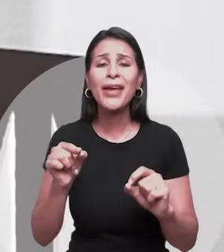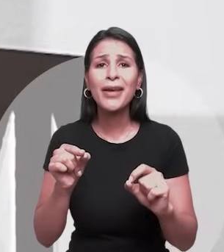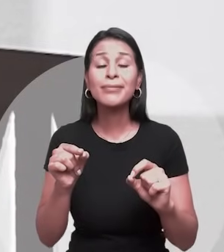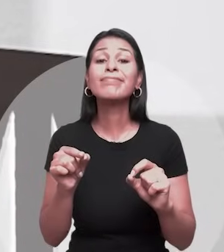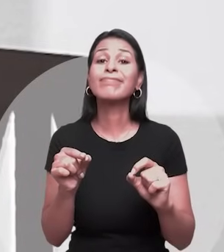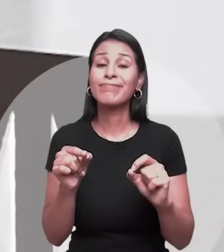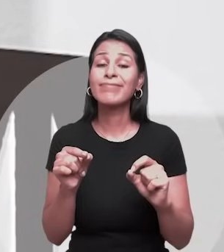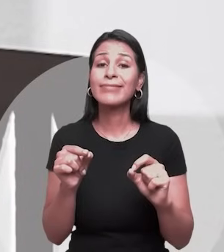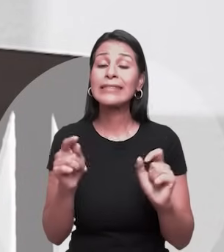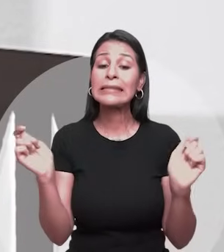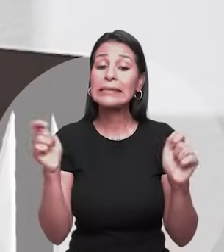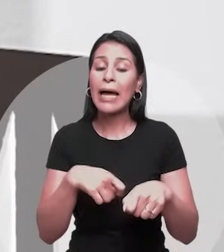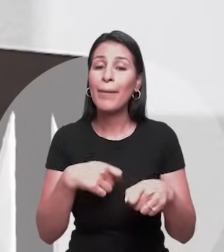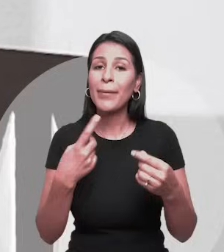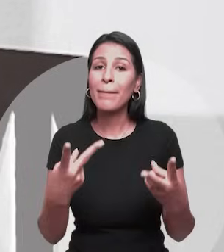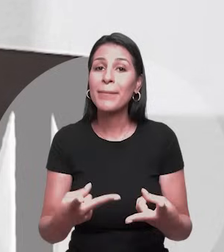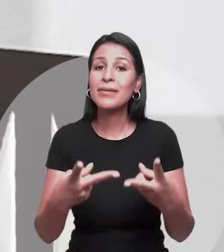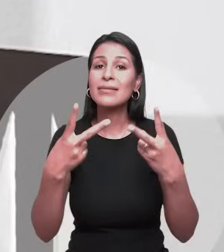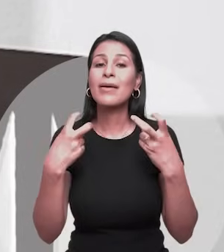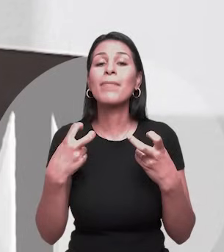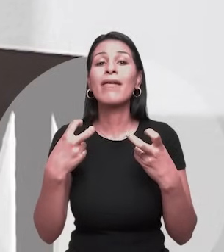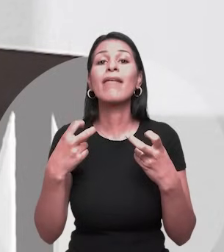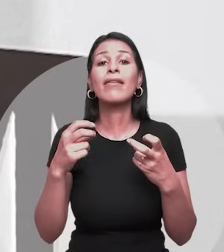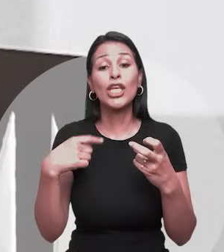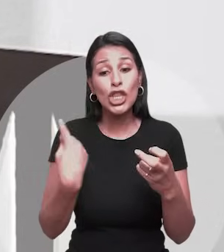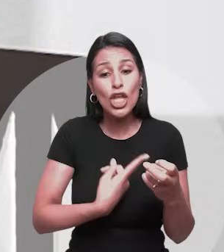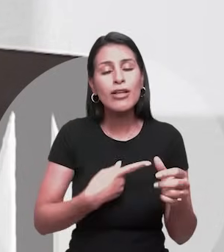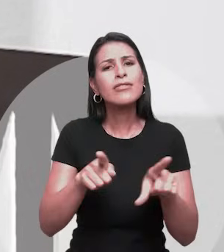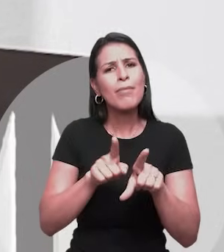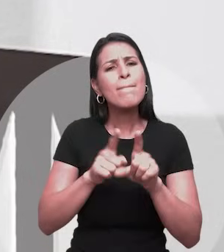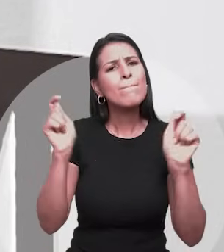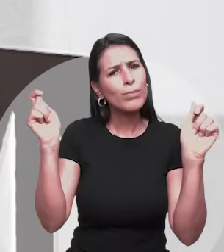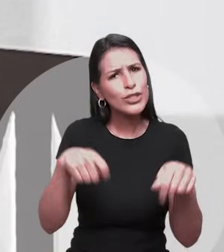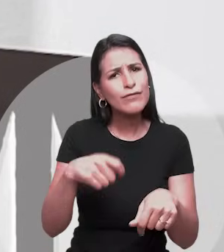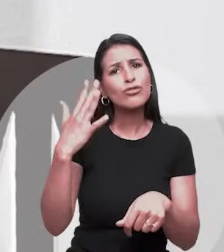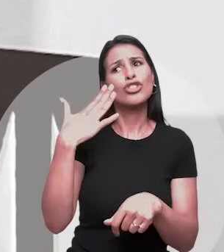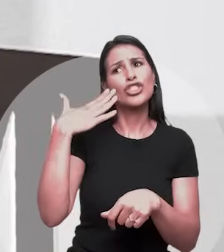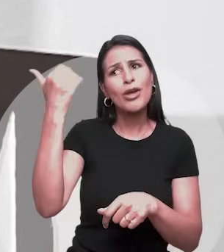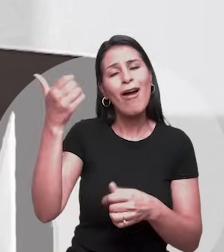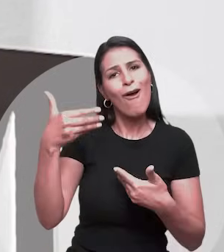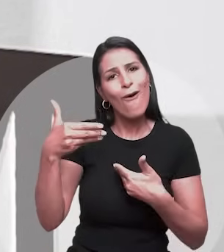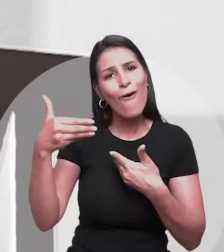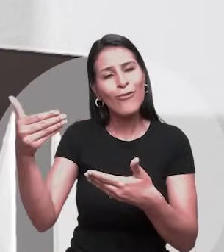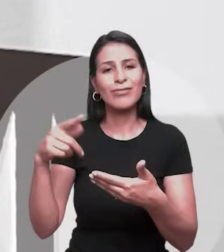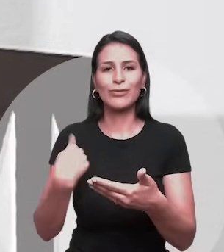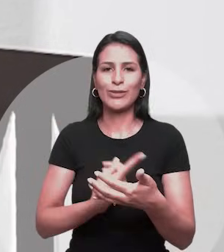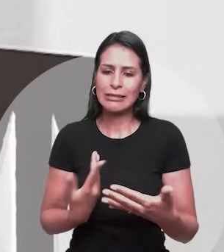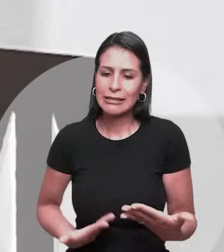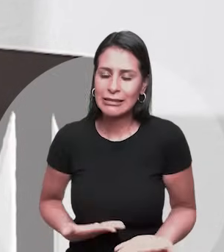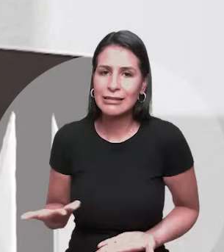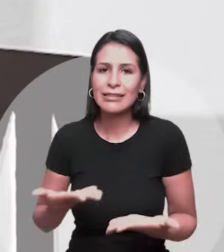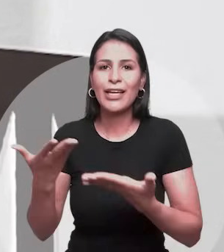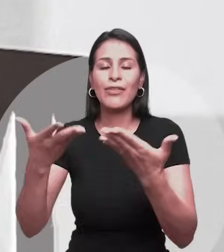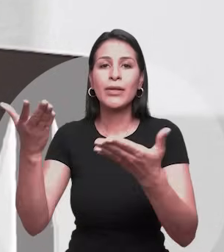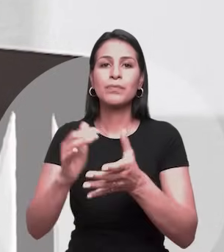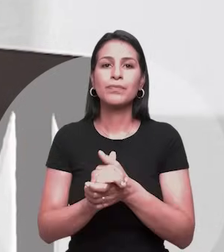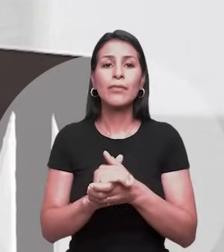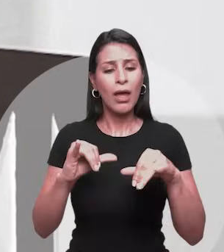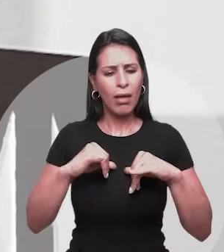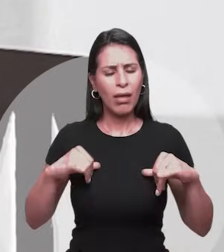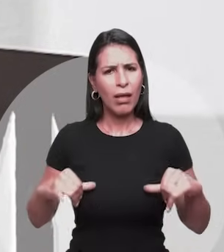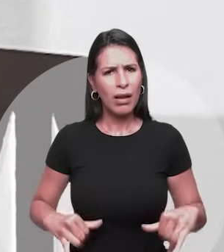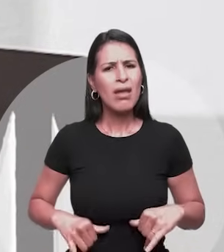chamados, convidados a servir. Eli reconhecia o seu pecado e a